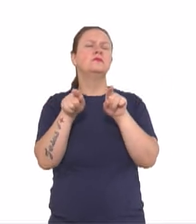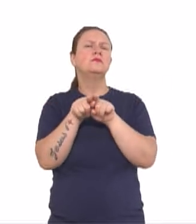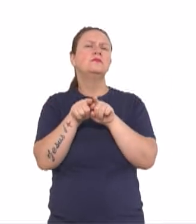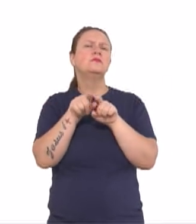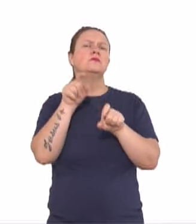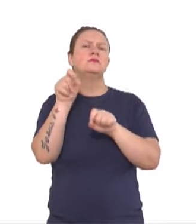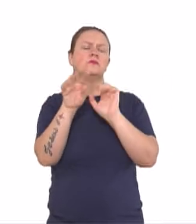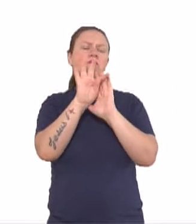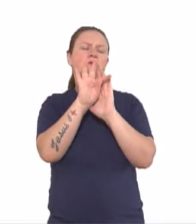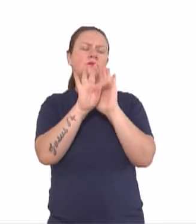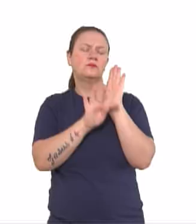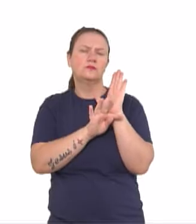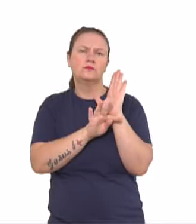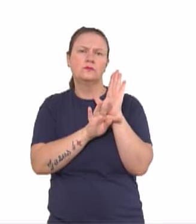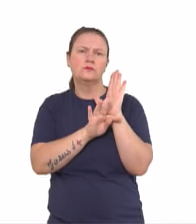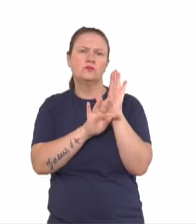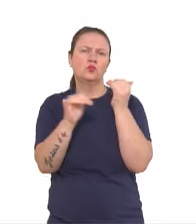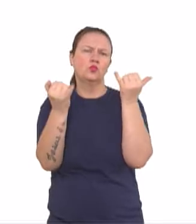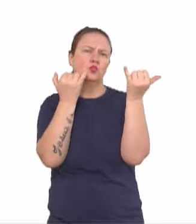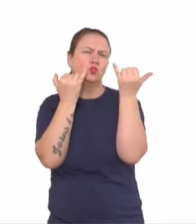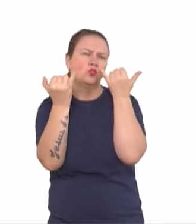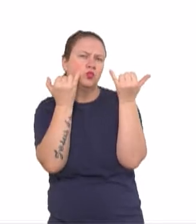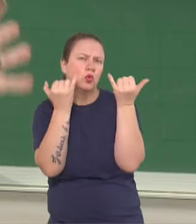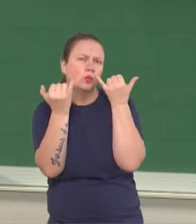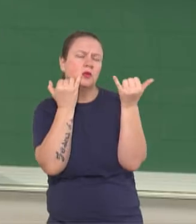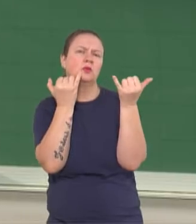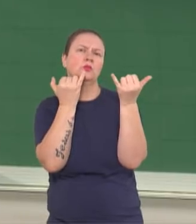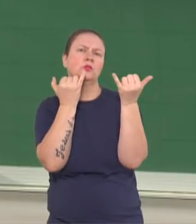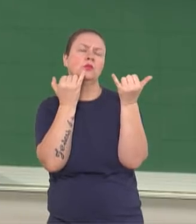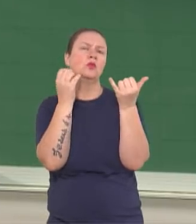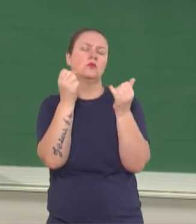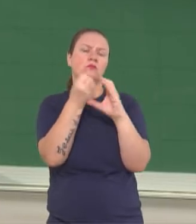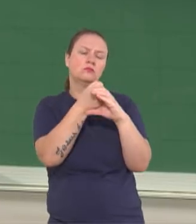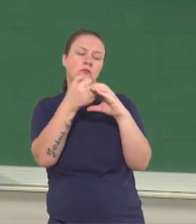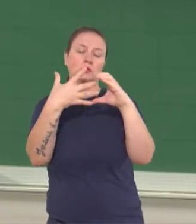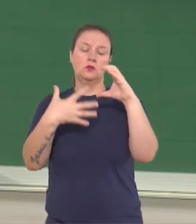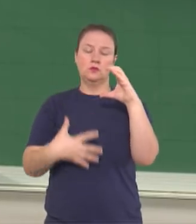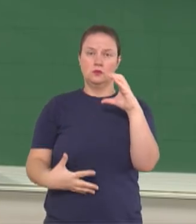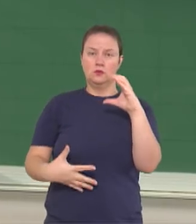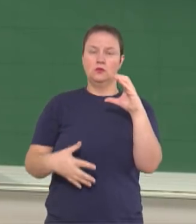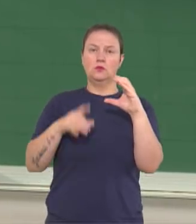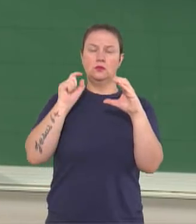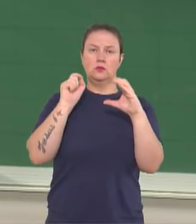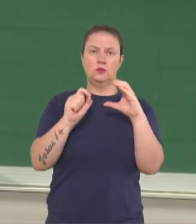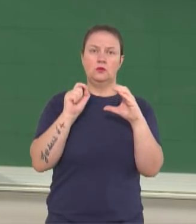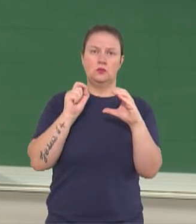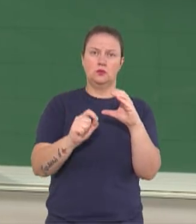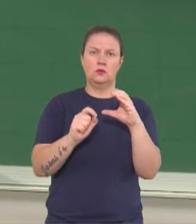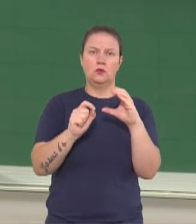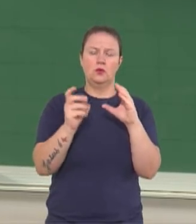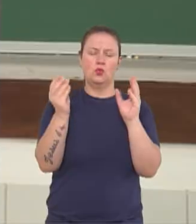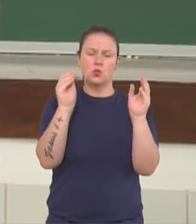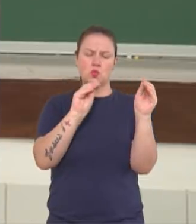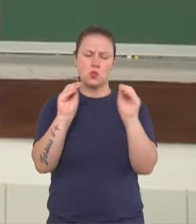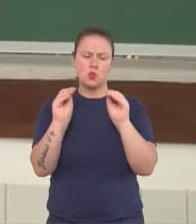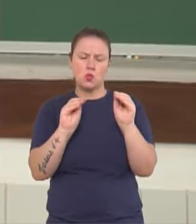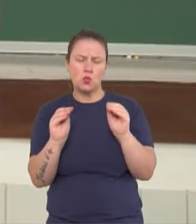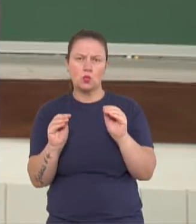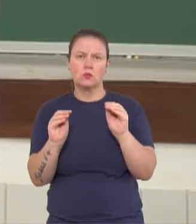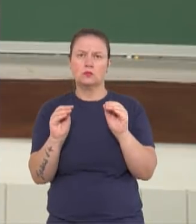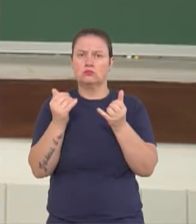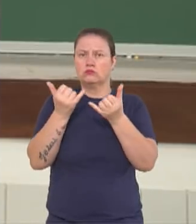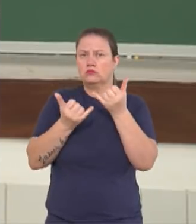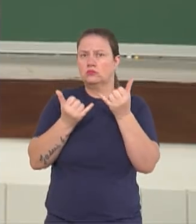com os textos informativos, né? Que são características composicionais bem